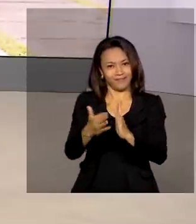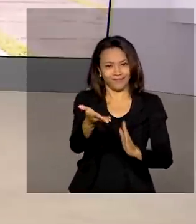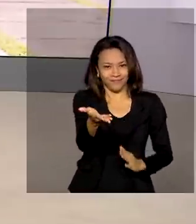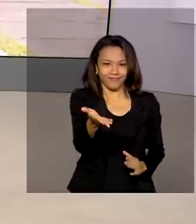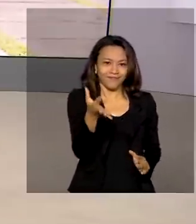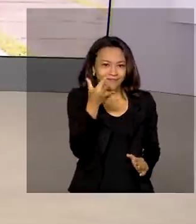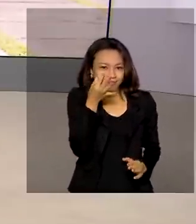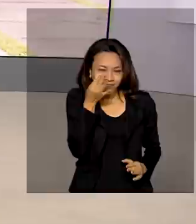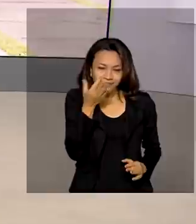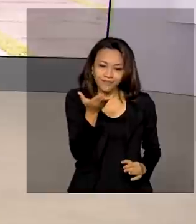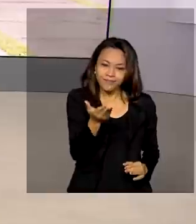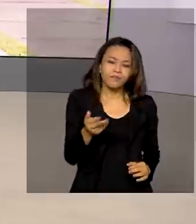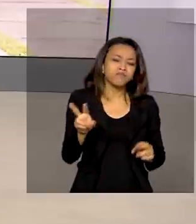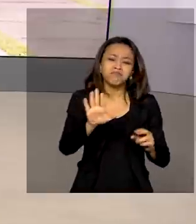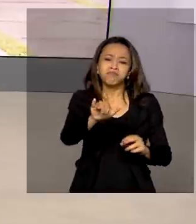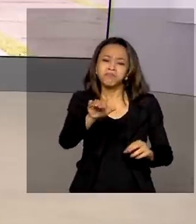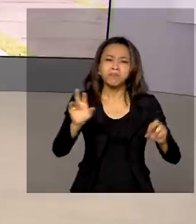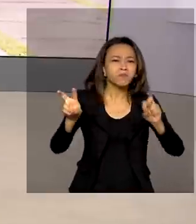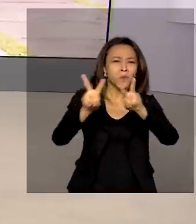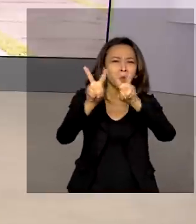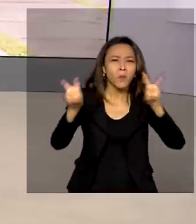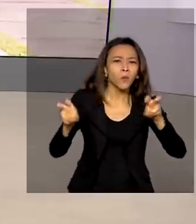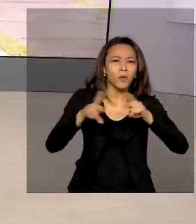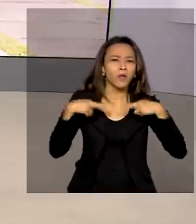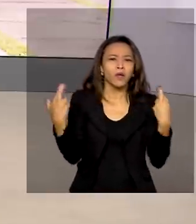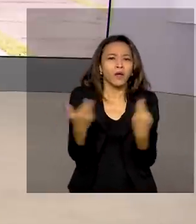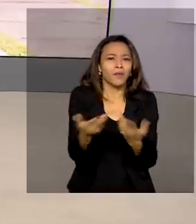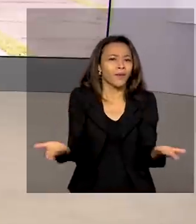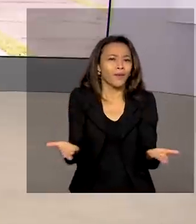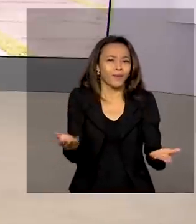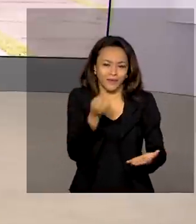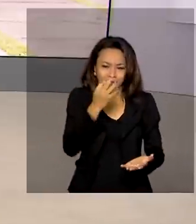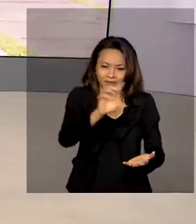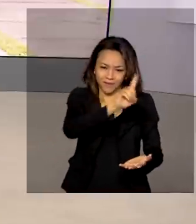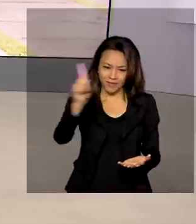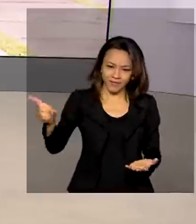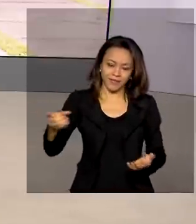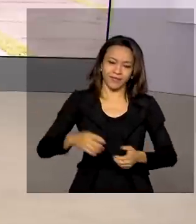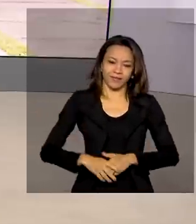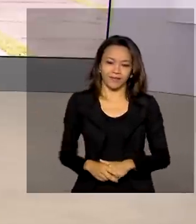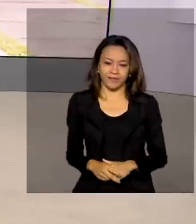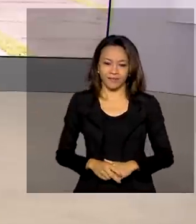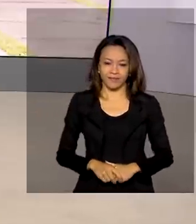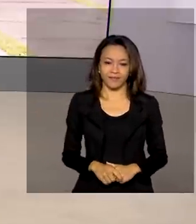bem Glauco qual é o assunto qual tema dessa reunião hoje bom dia